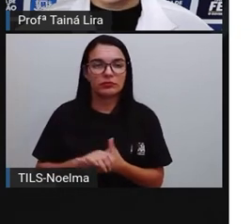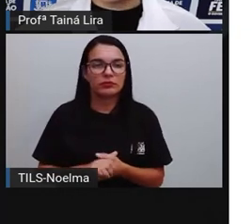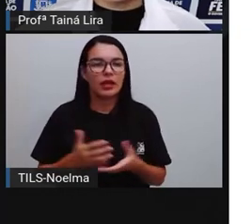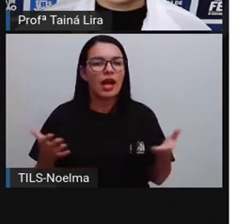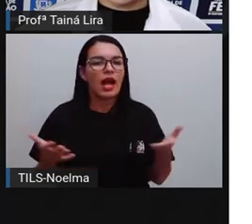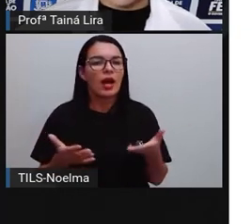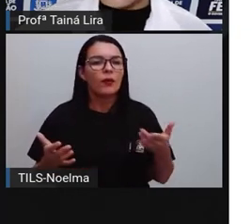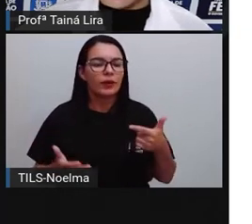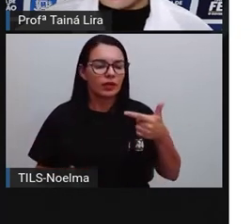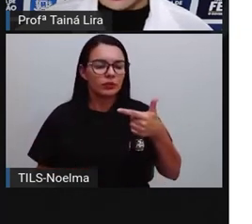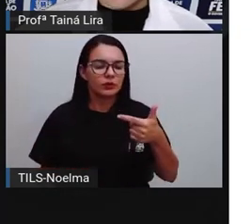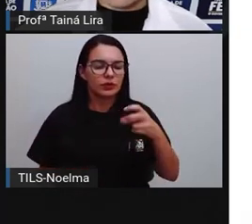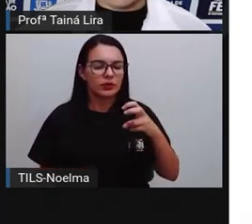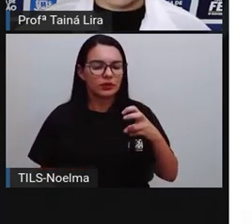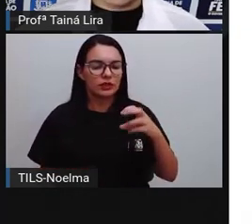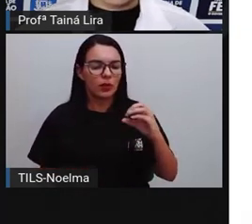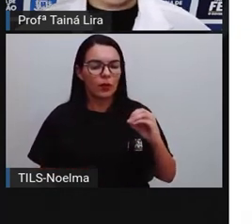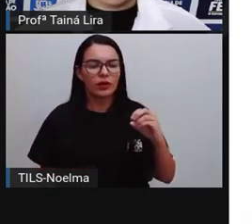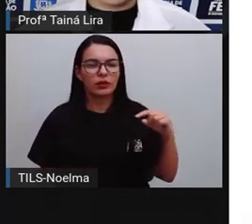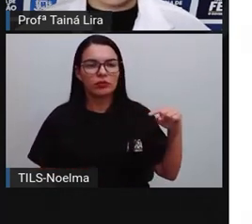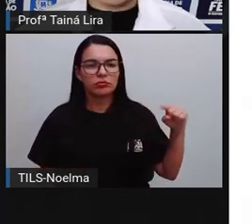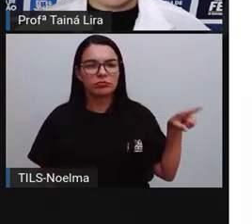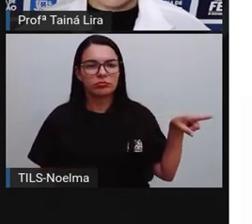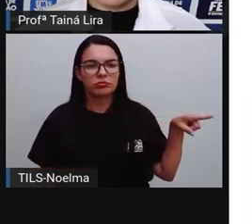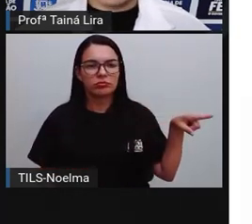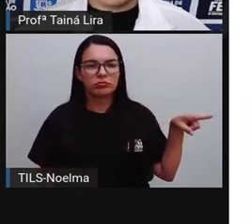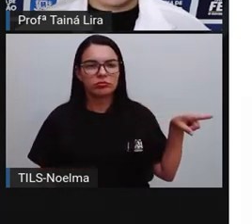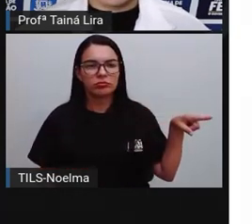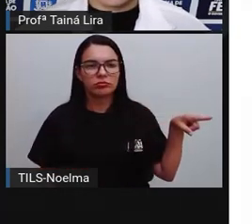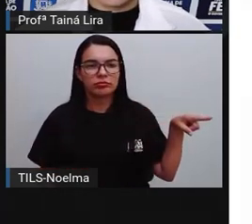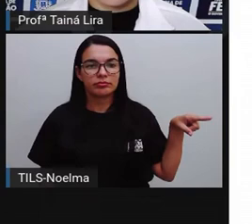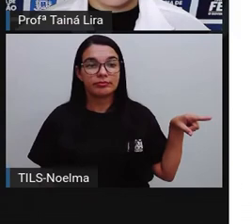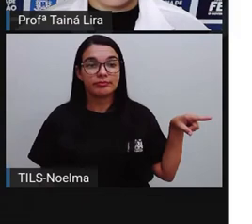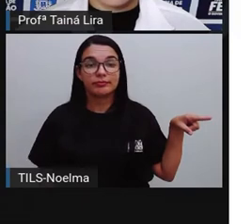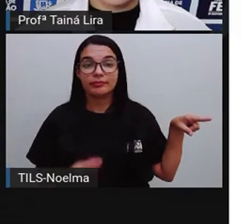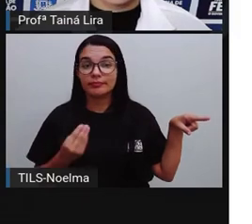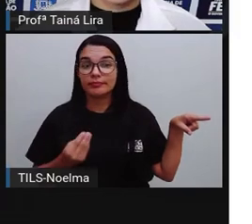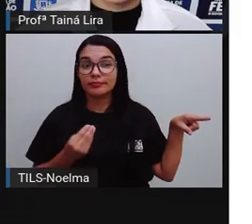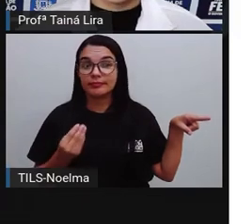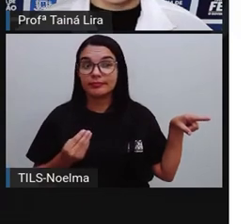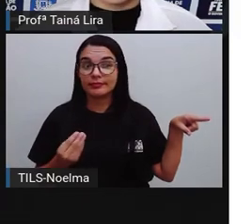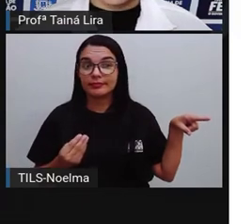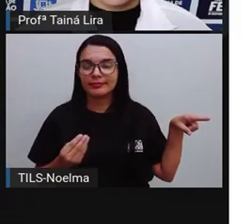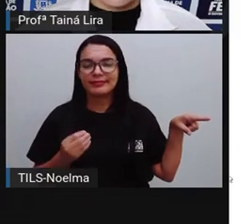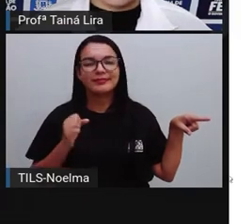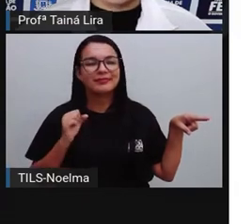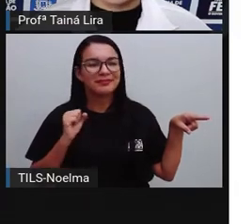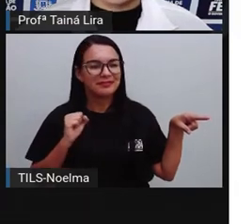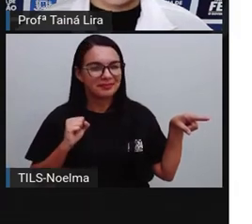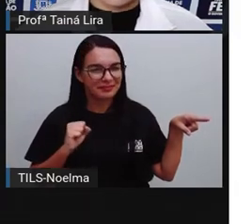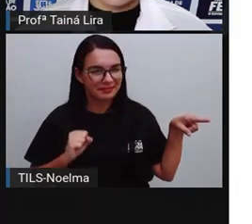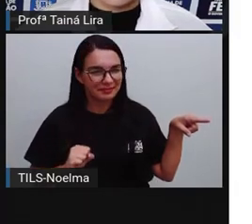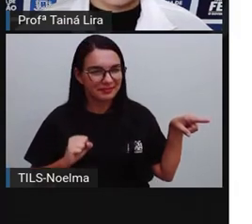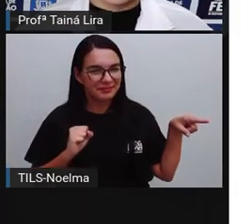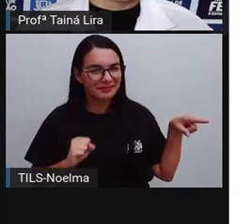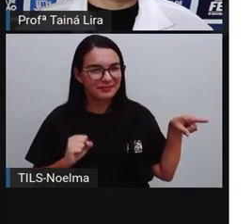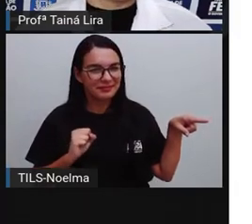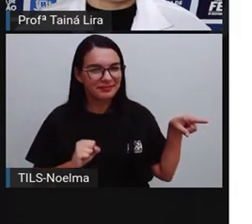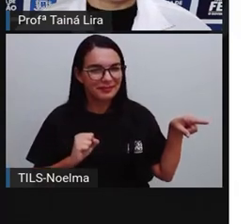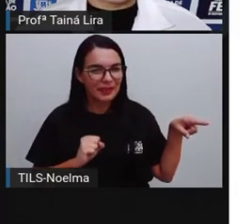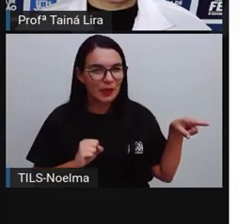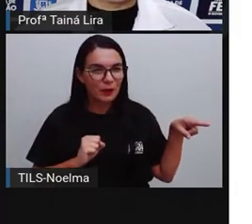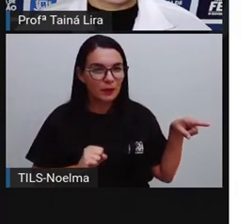e o 250 pro como é que eu posso agrupar e olha lá